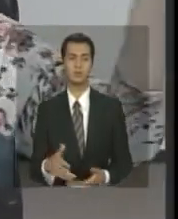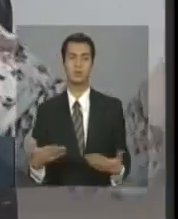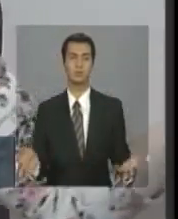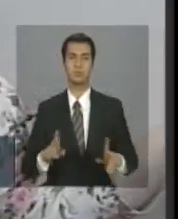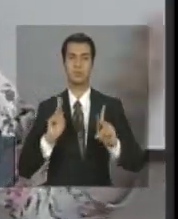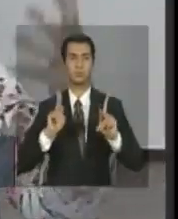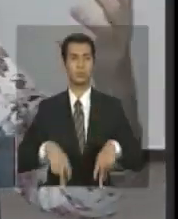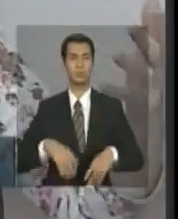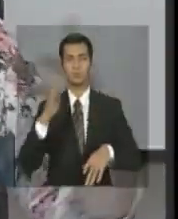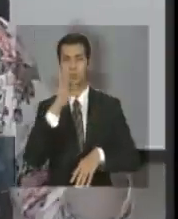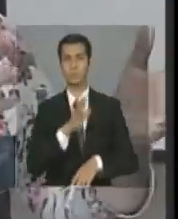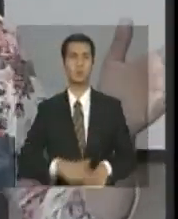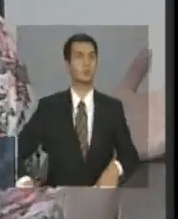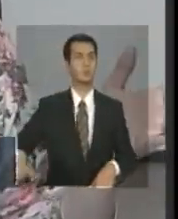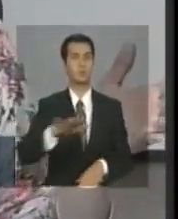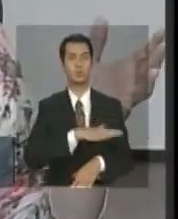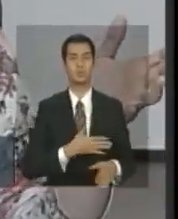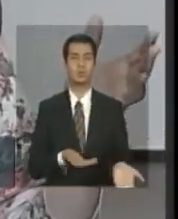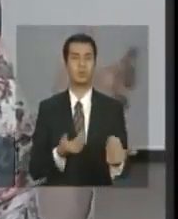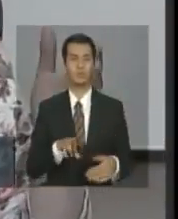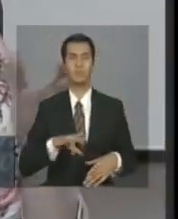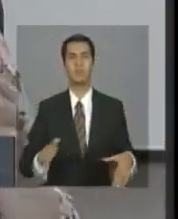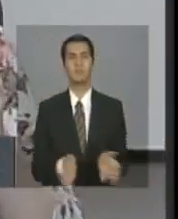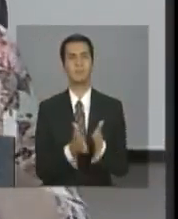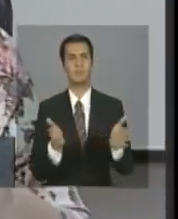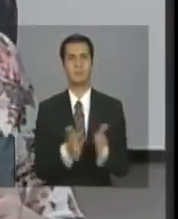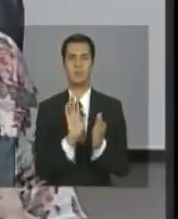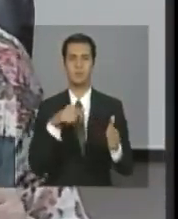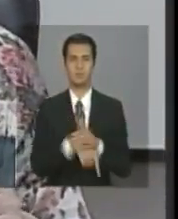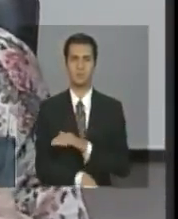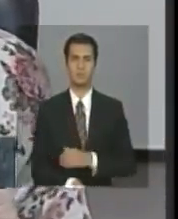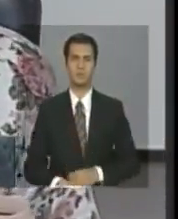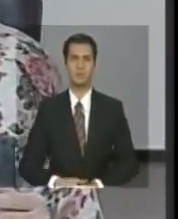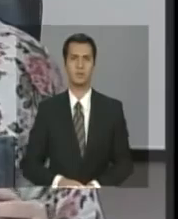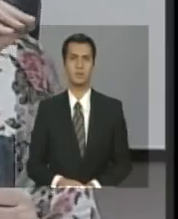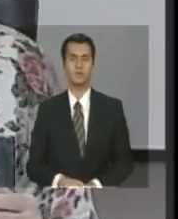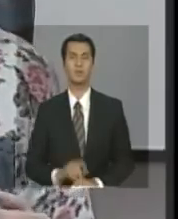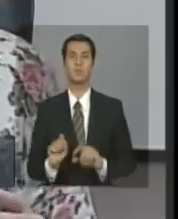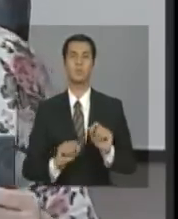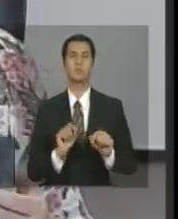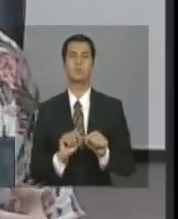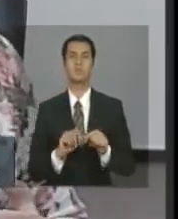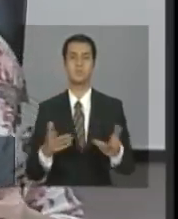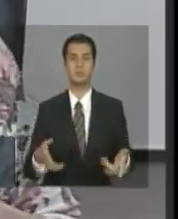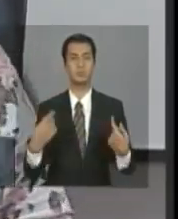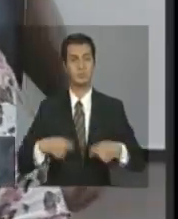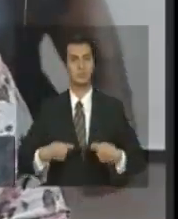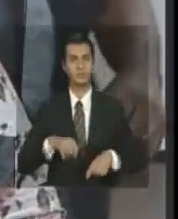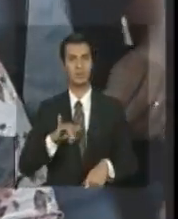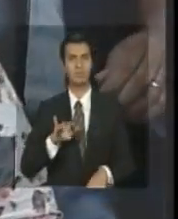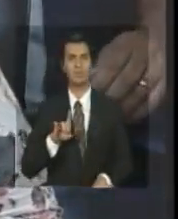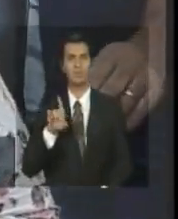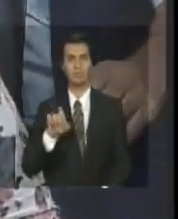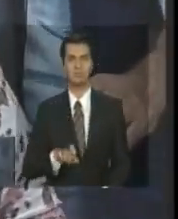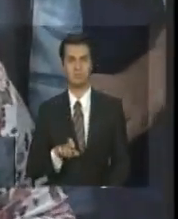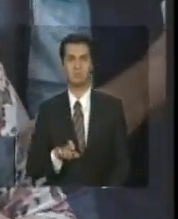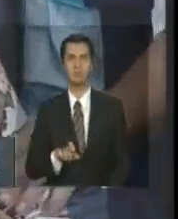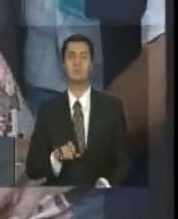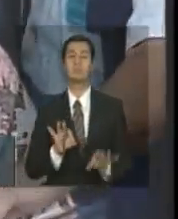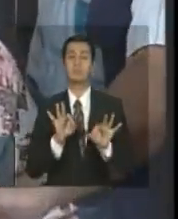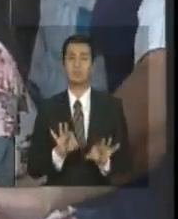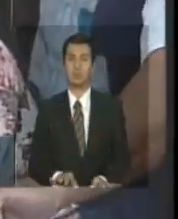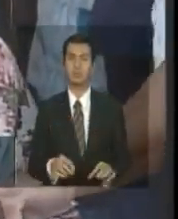a população toda jovem vai virar extremamente pobre, entendeu? Então, o que você tem que fazer? Você tem que ter um indexador que seja um indexador